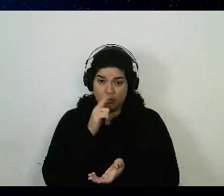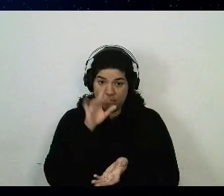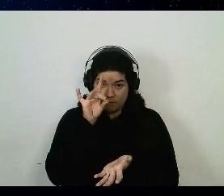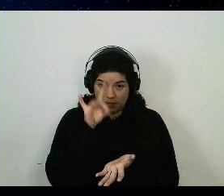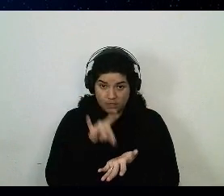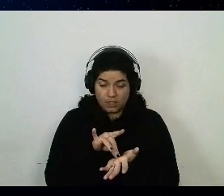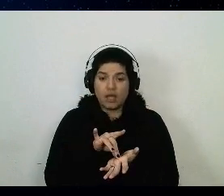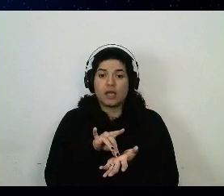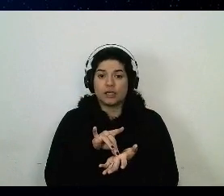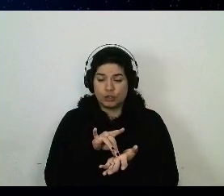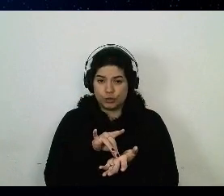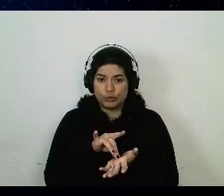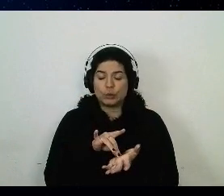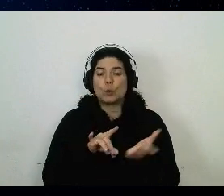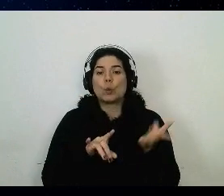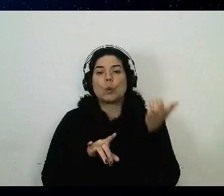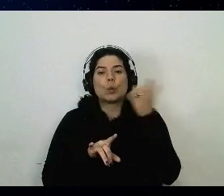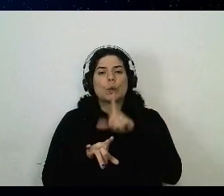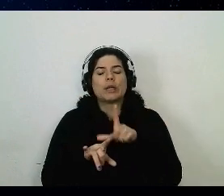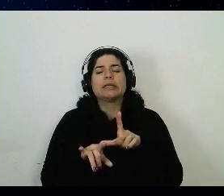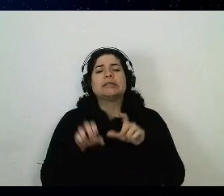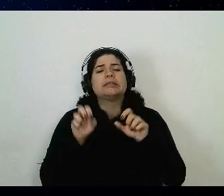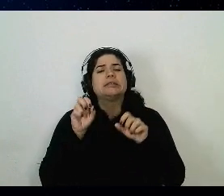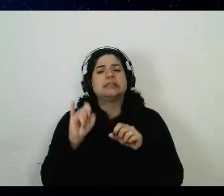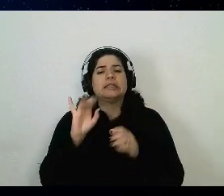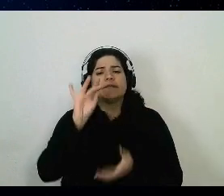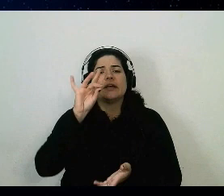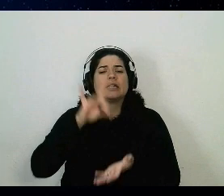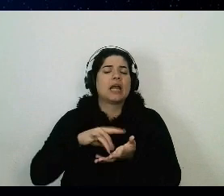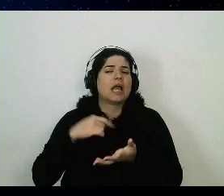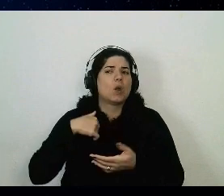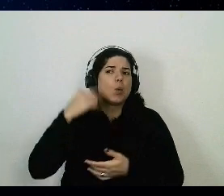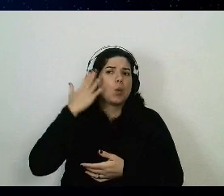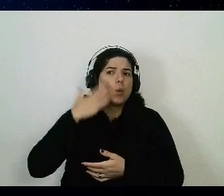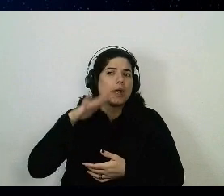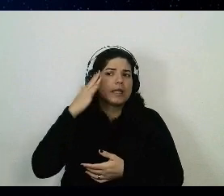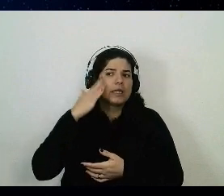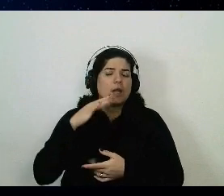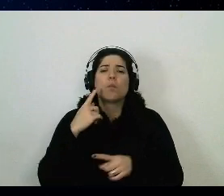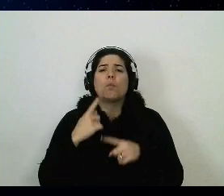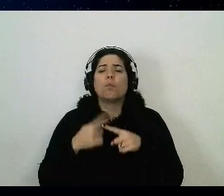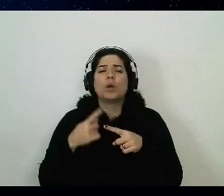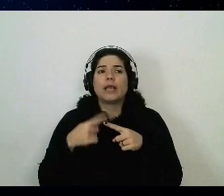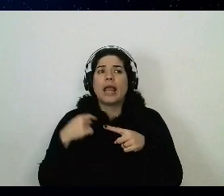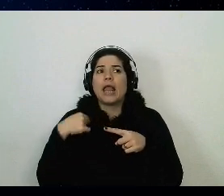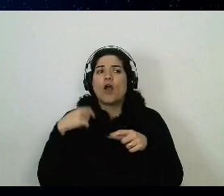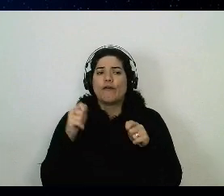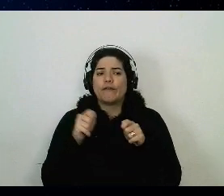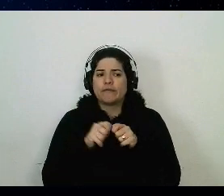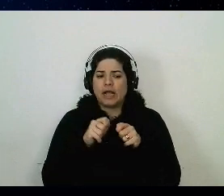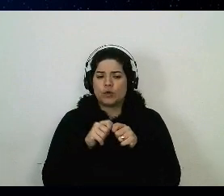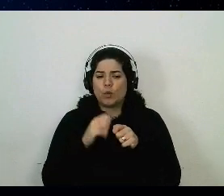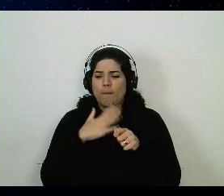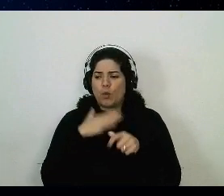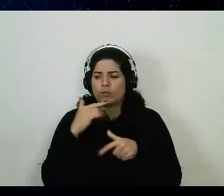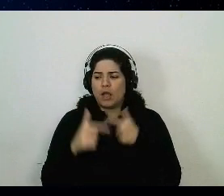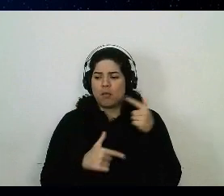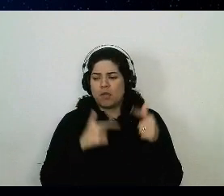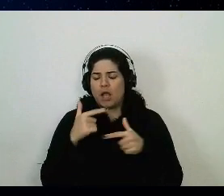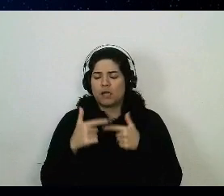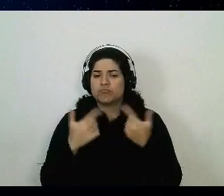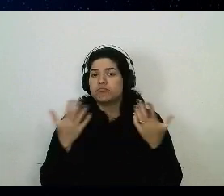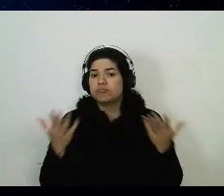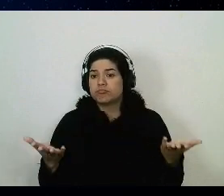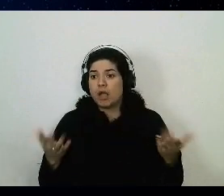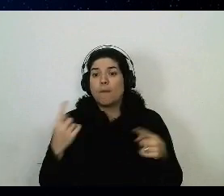que isso aconteça quando, de fato, eu entender o porquê eu estou fazendo aquilo que eu estou fazendo. Por que eu me tornei